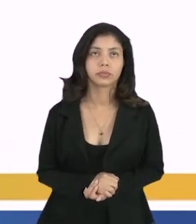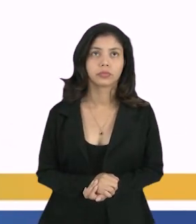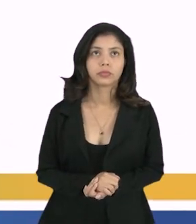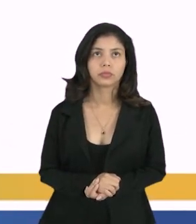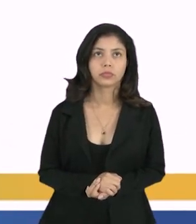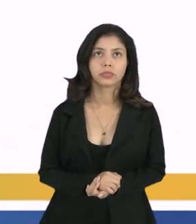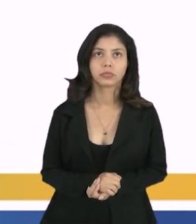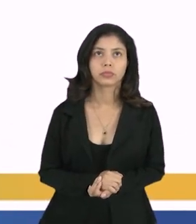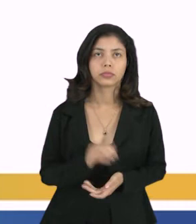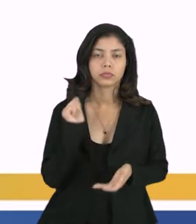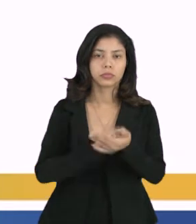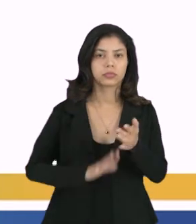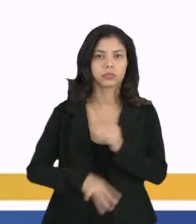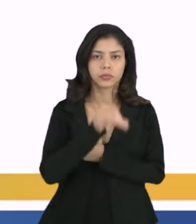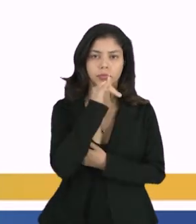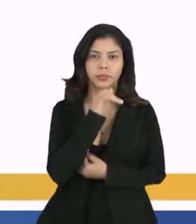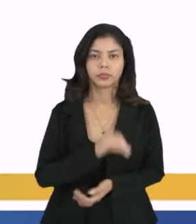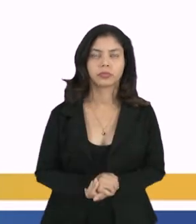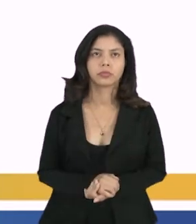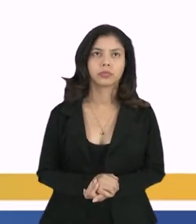Então vamos lá, vamos aqui para um exemplozinho.